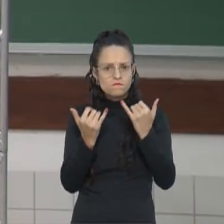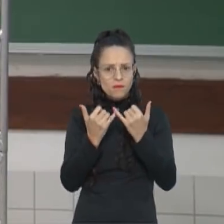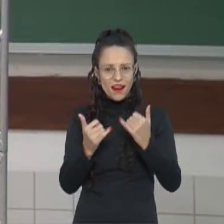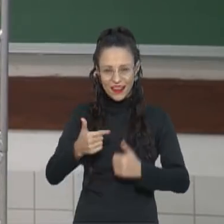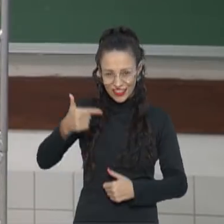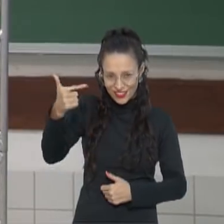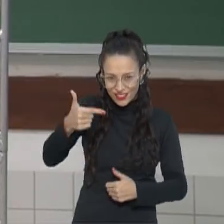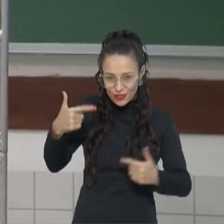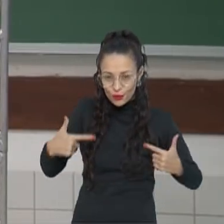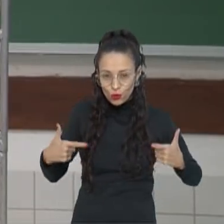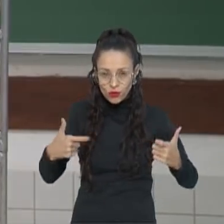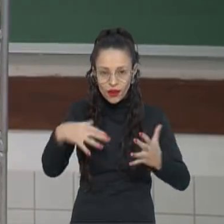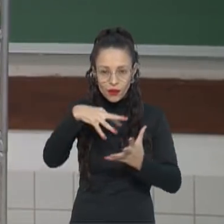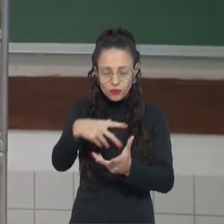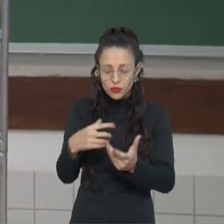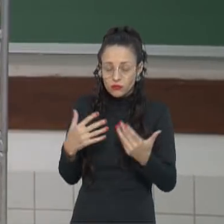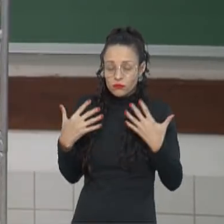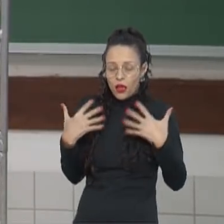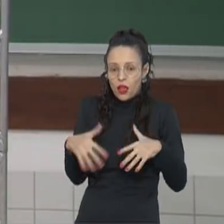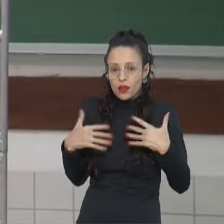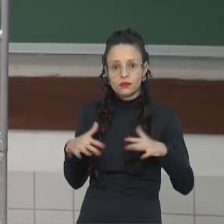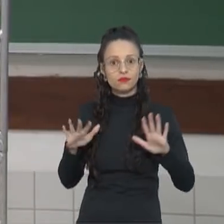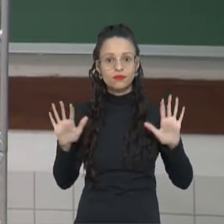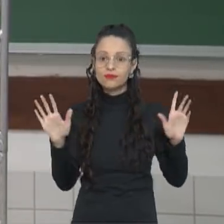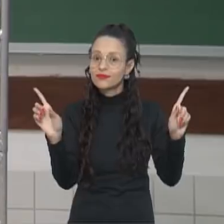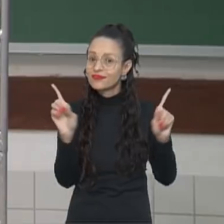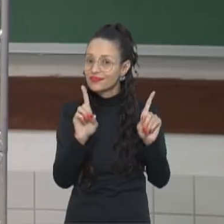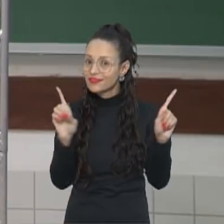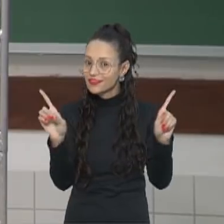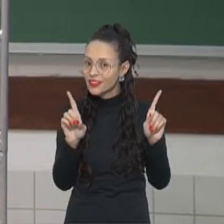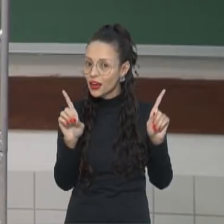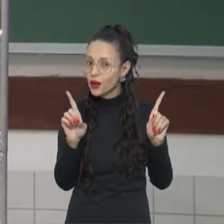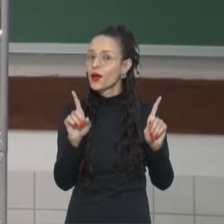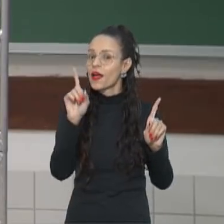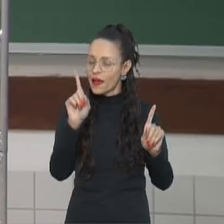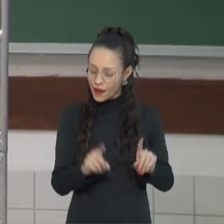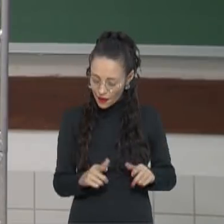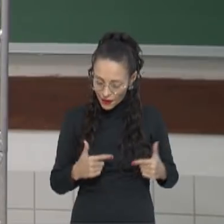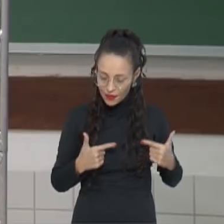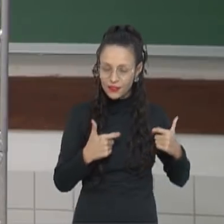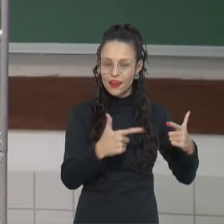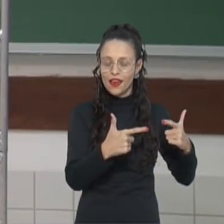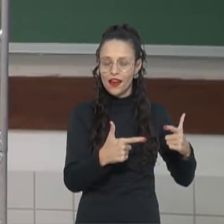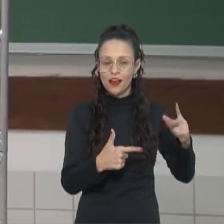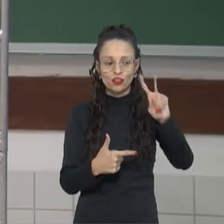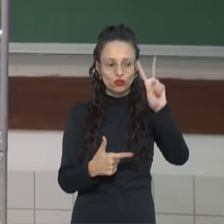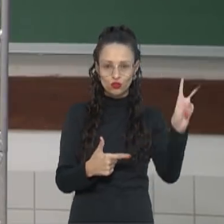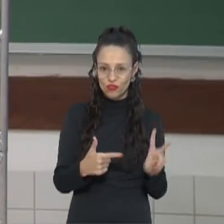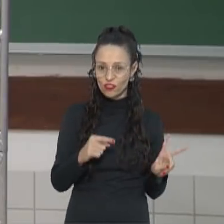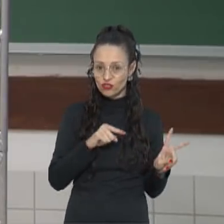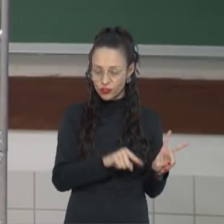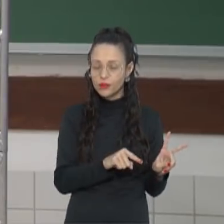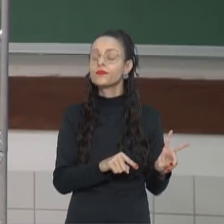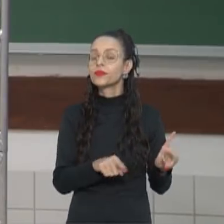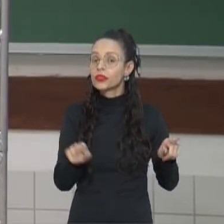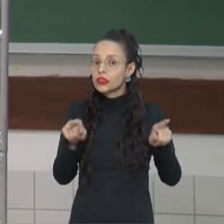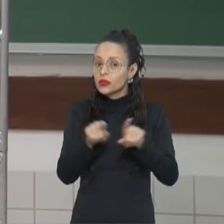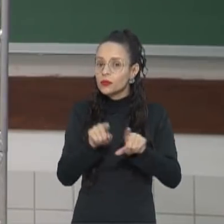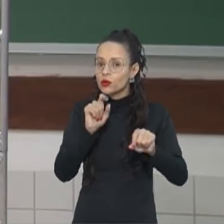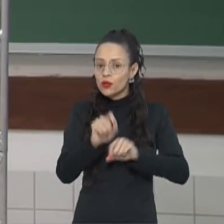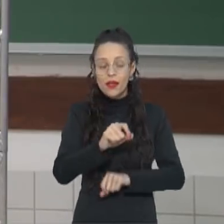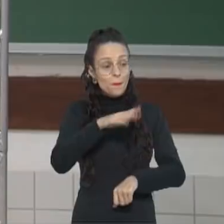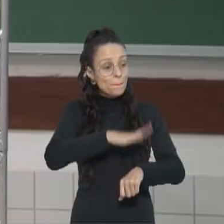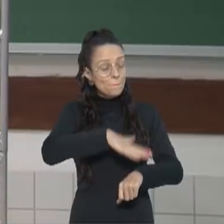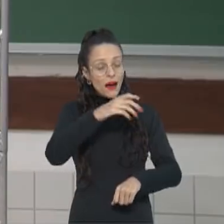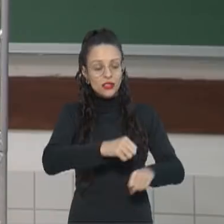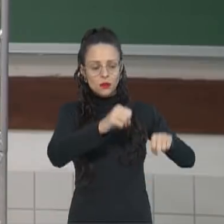Guerra Mundial, uma imagem tão forte de guerra. Não! Guerra do Vietnã. Aliás, na Guerra do Vietnã foram lançadas mais